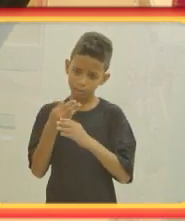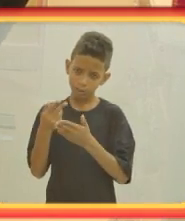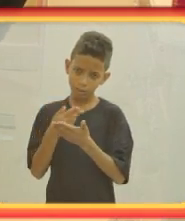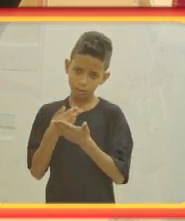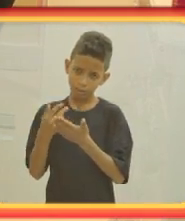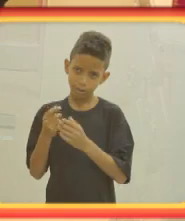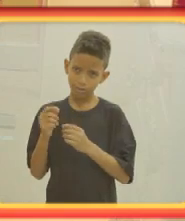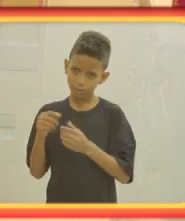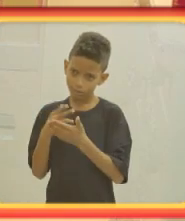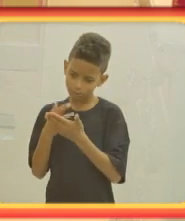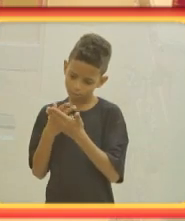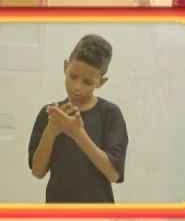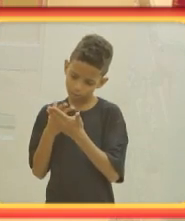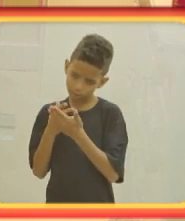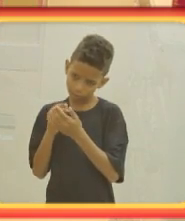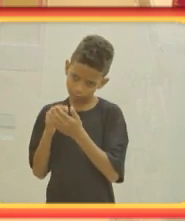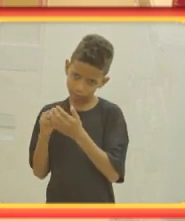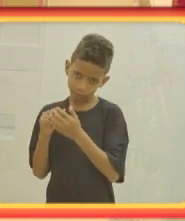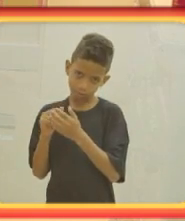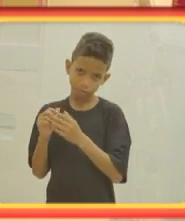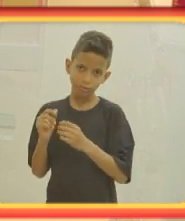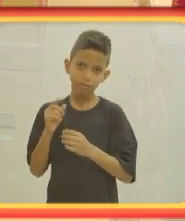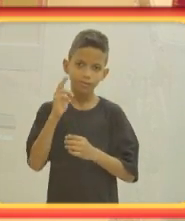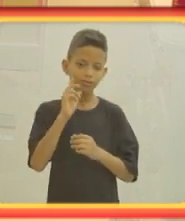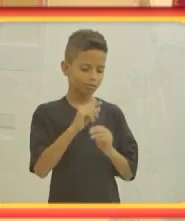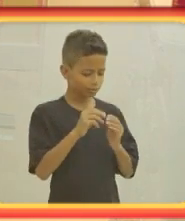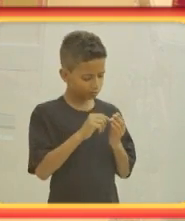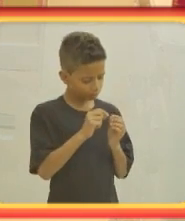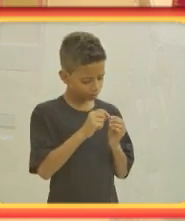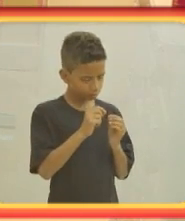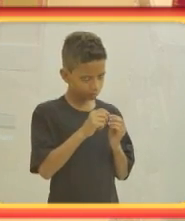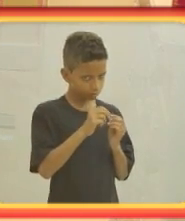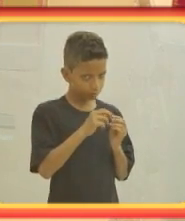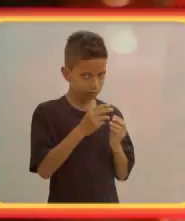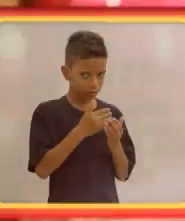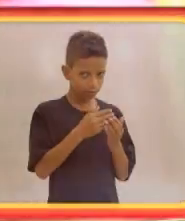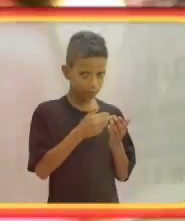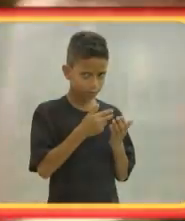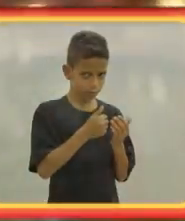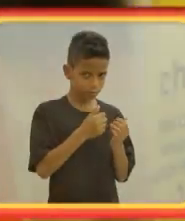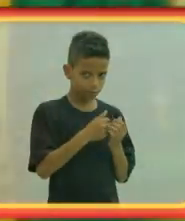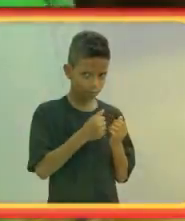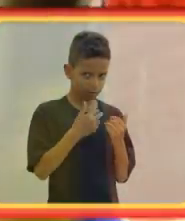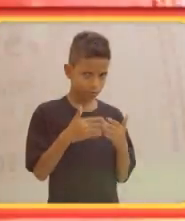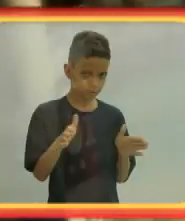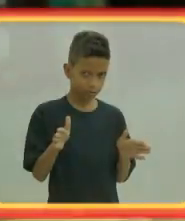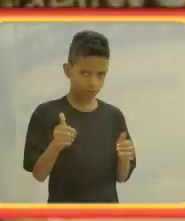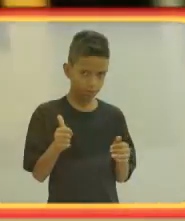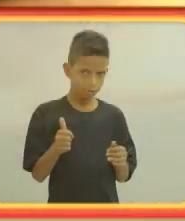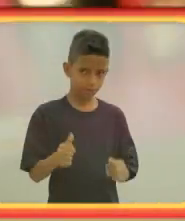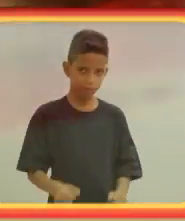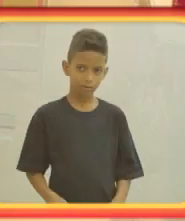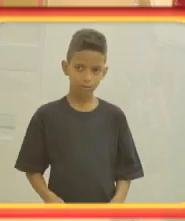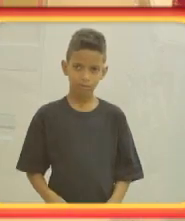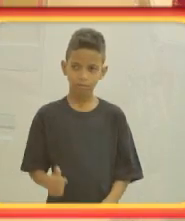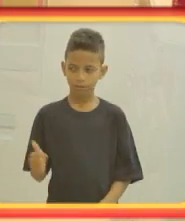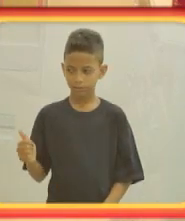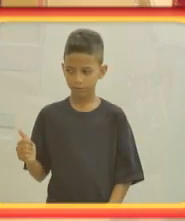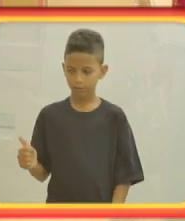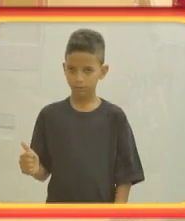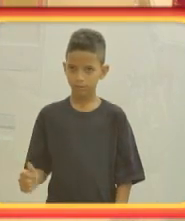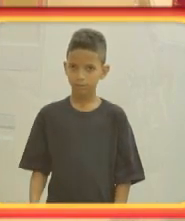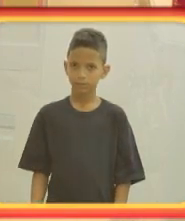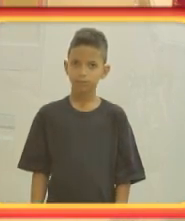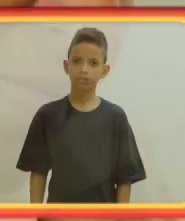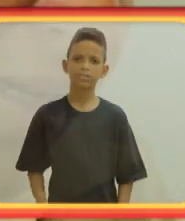Eu quero fazer esse desenho daqui, ó. Aponta para a cartela. Então vamos fazer. Vamos começar? Sim. Prateleira com os esmaltes. Você faz